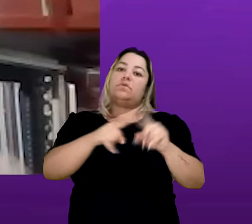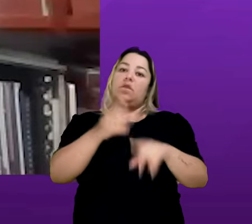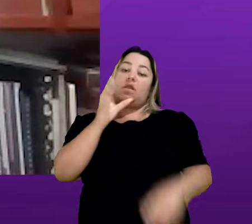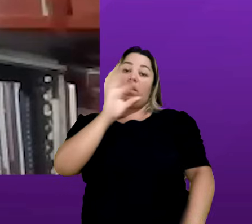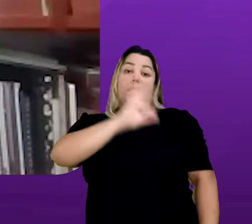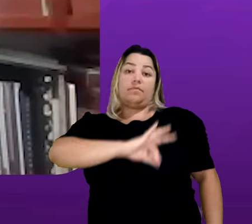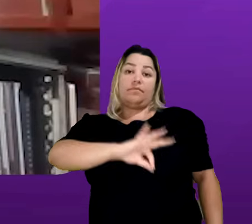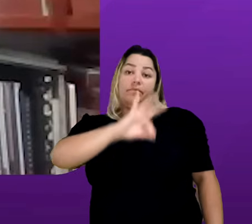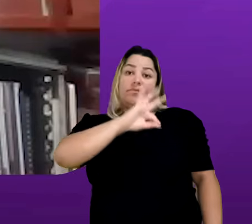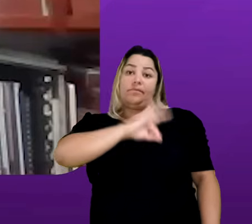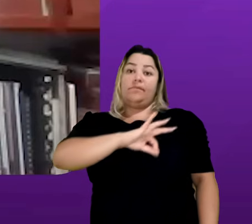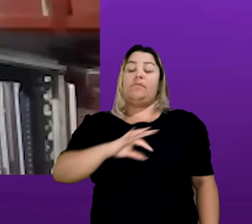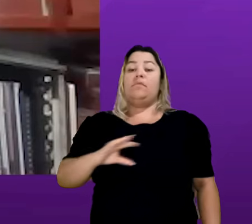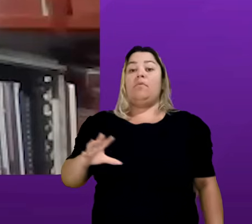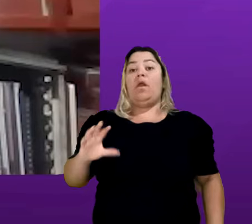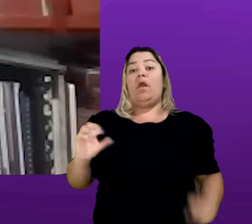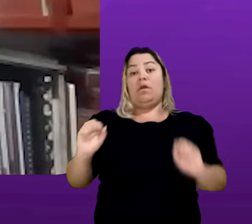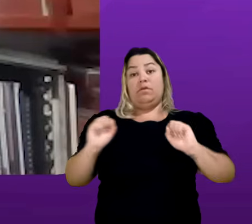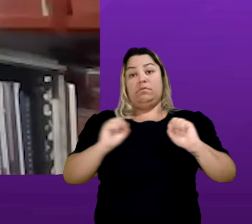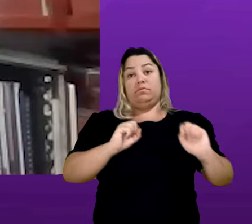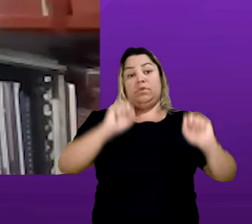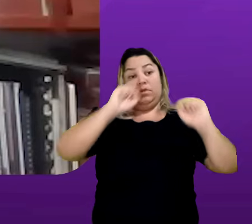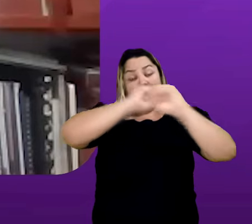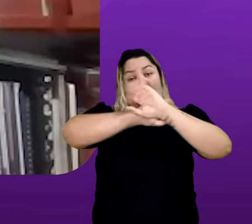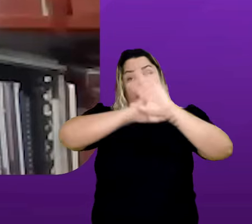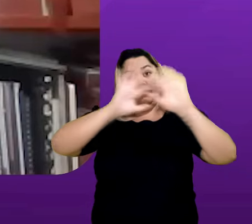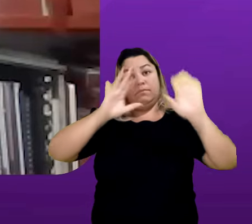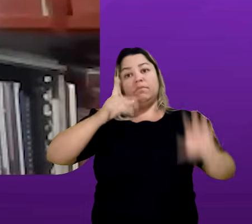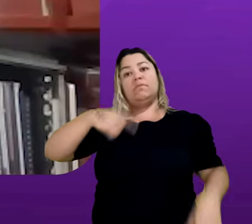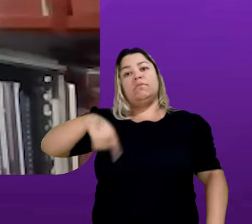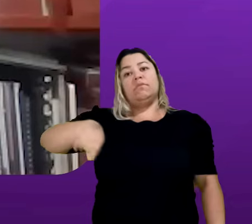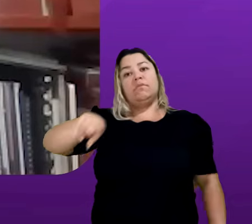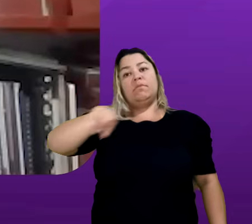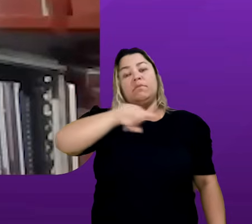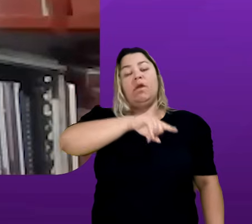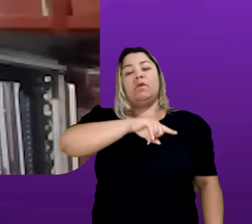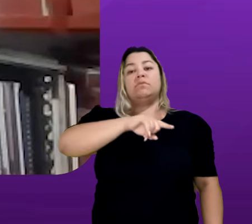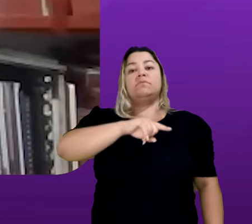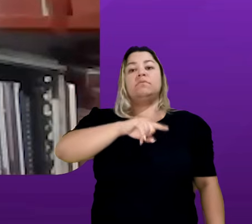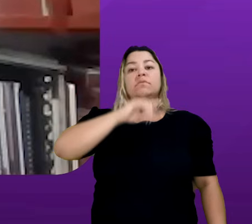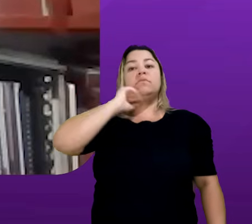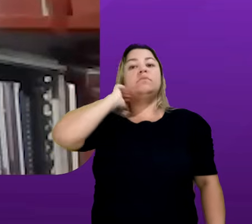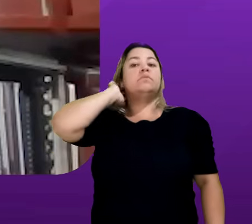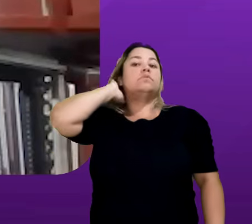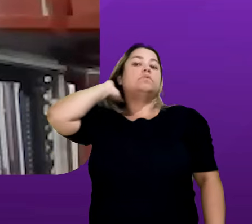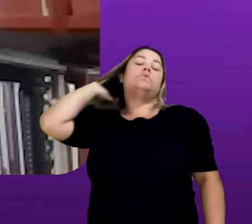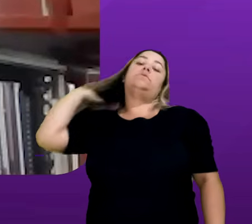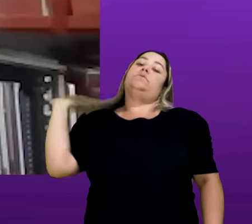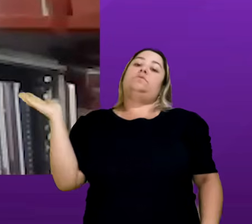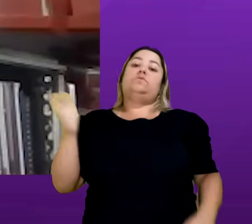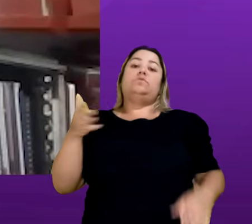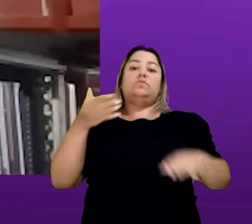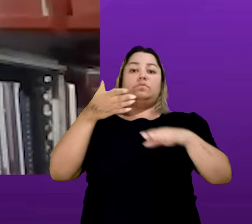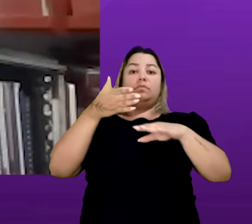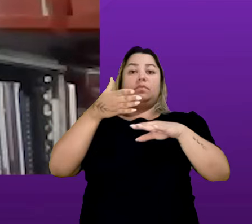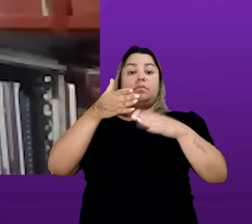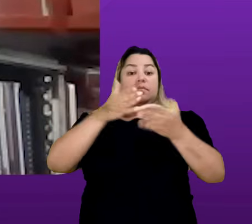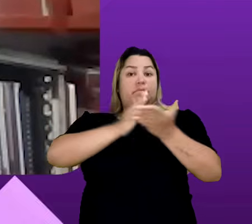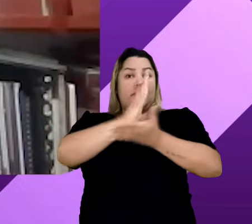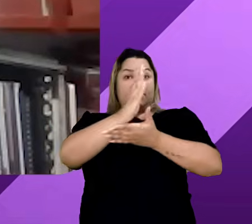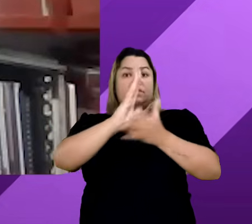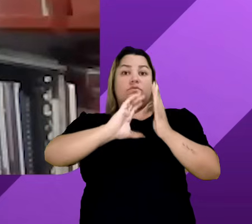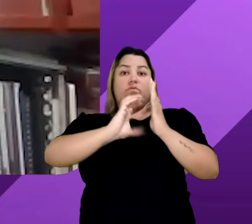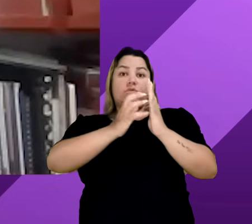ficar muito claro para nós aqui. Então, quando a gente entra no serviço público, a gente entra com salário igual.